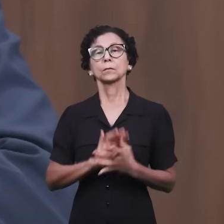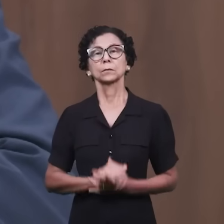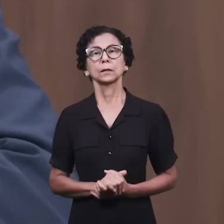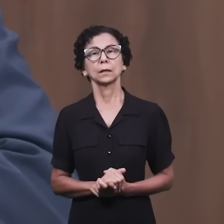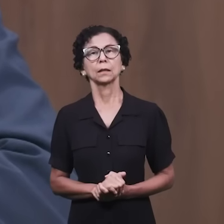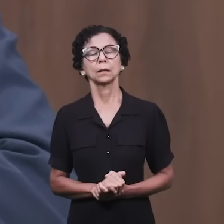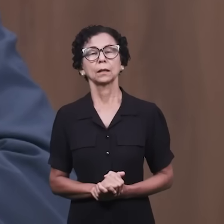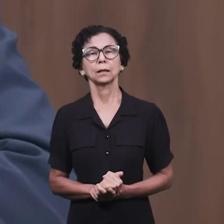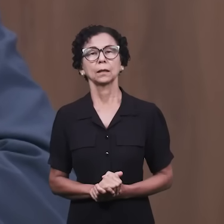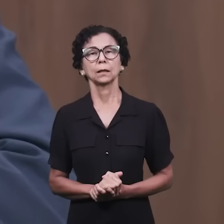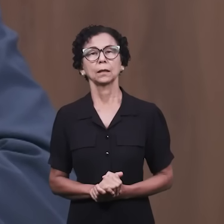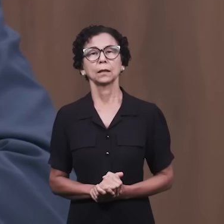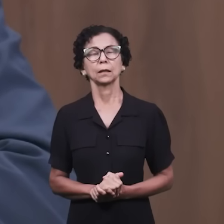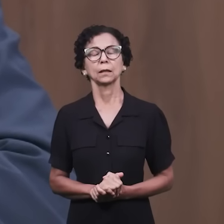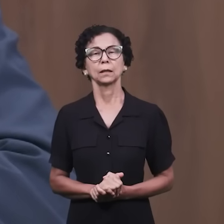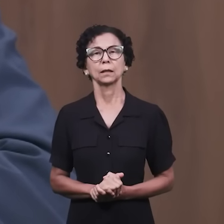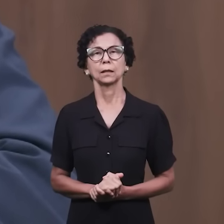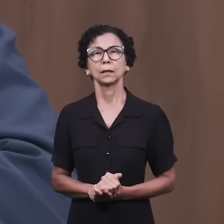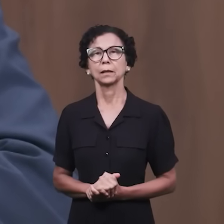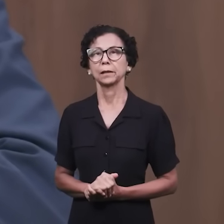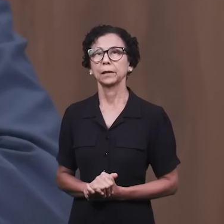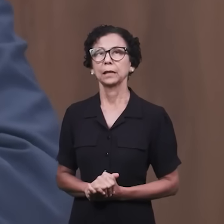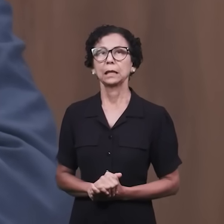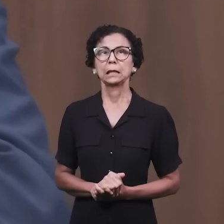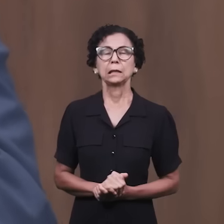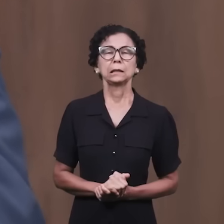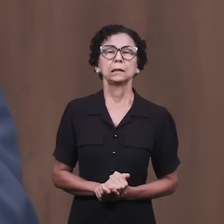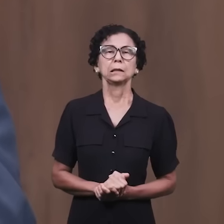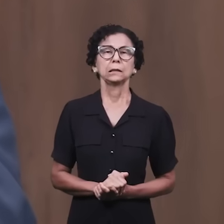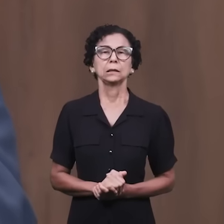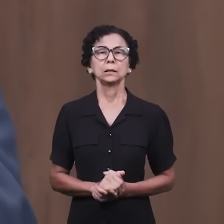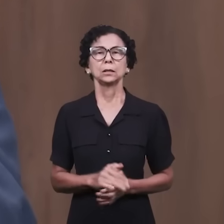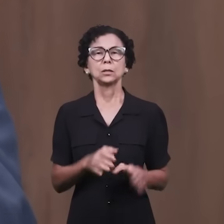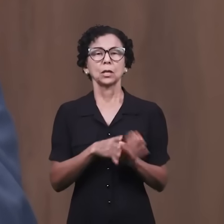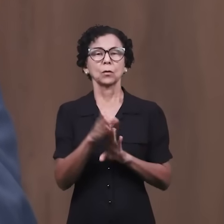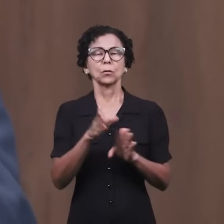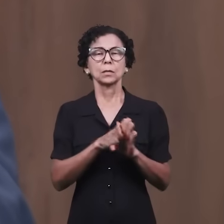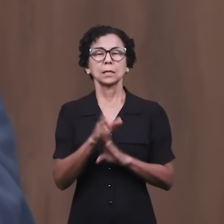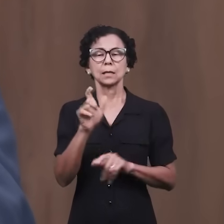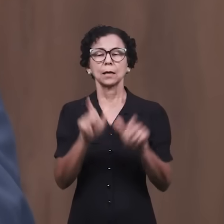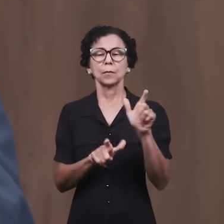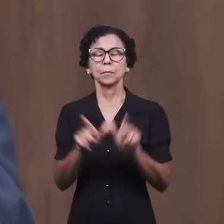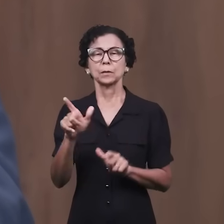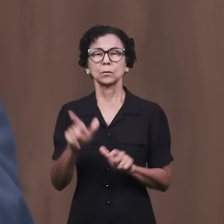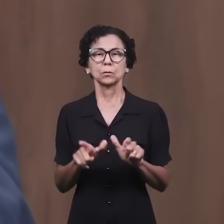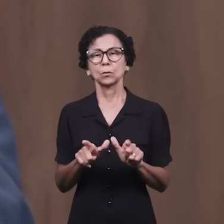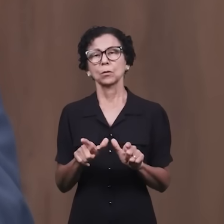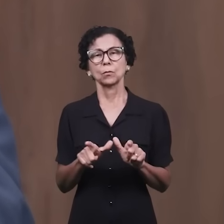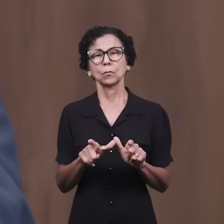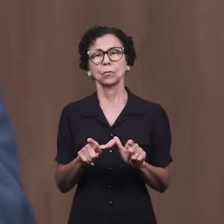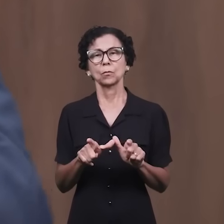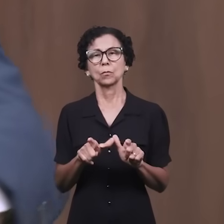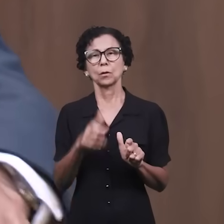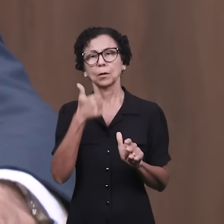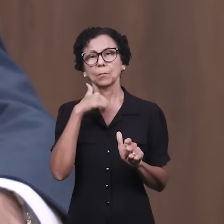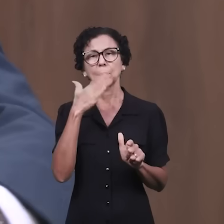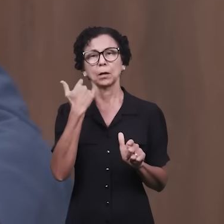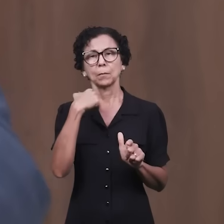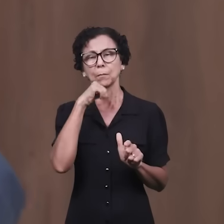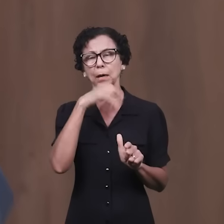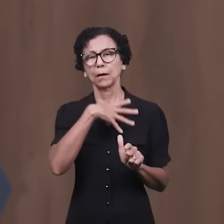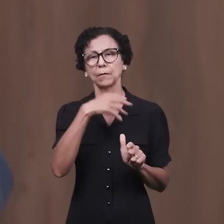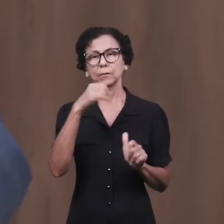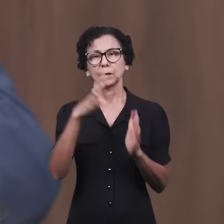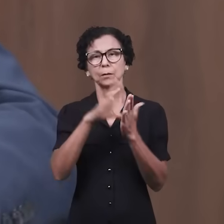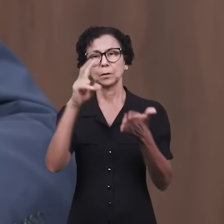as pessoas a lerem, os filhos, os pais, a ler a Bíblia. E não é só isso, o problema não é esse. O problema